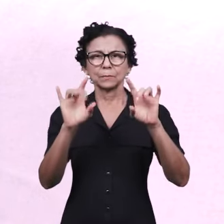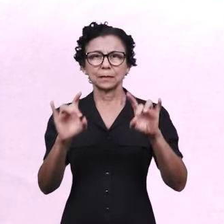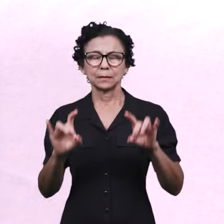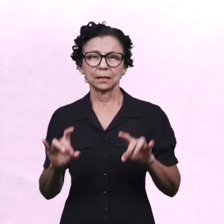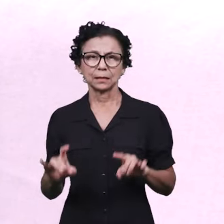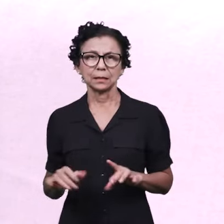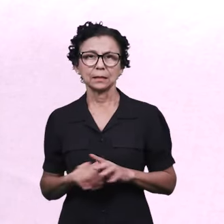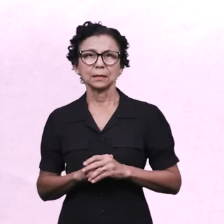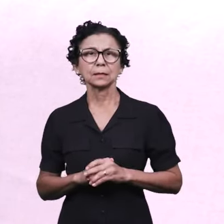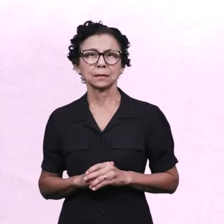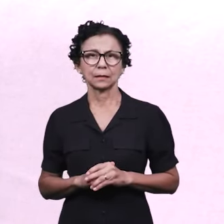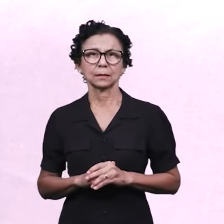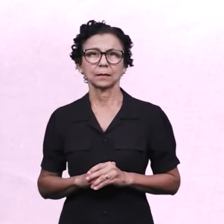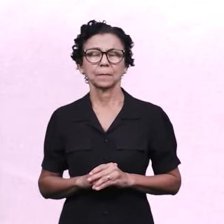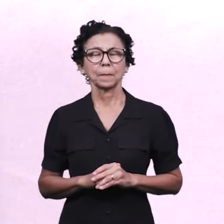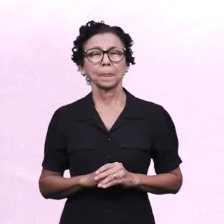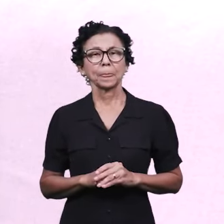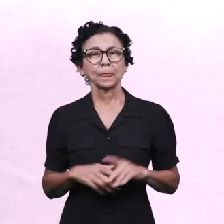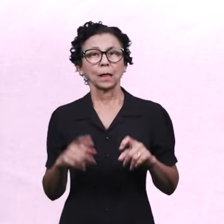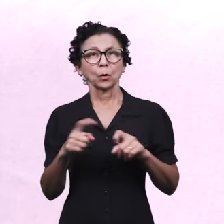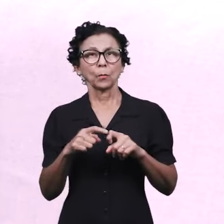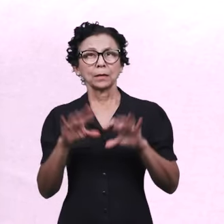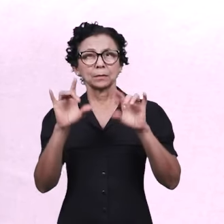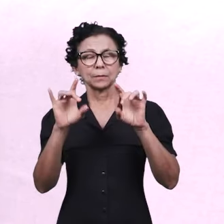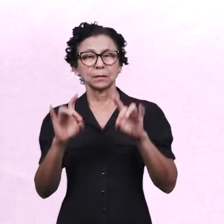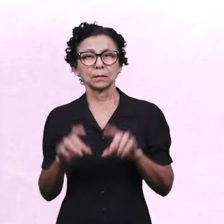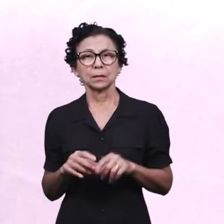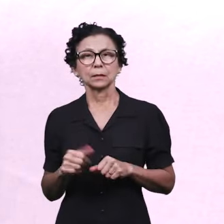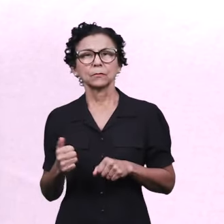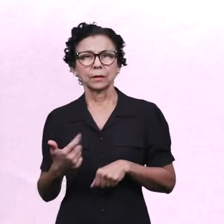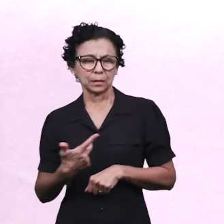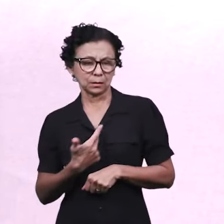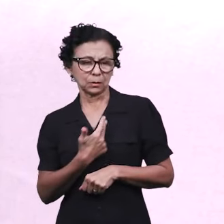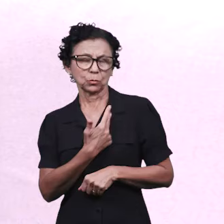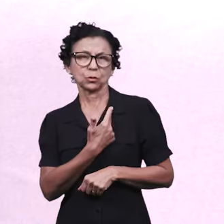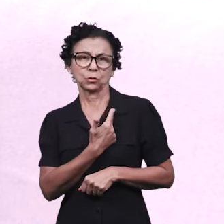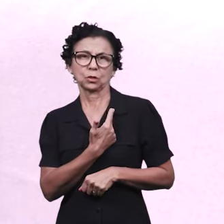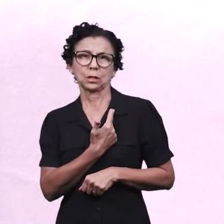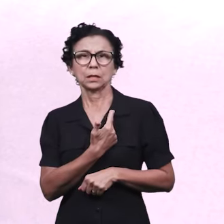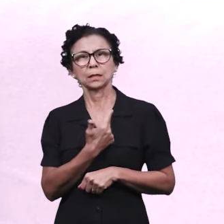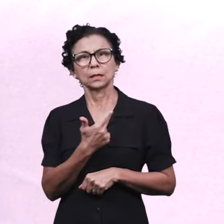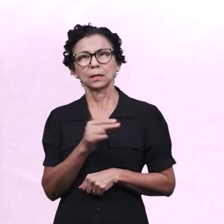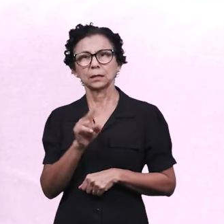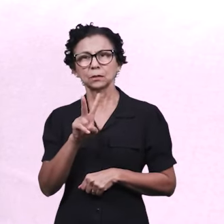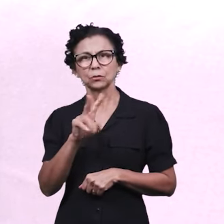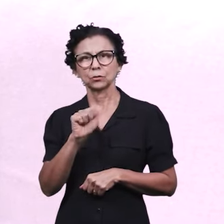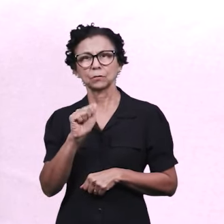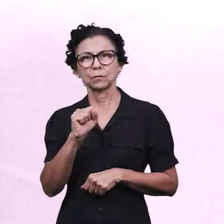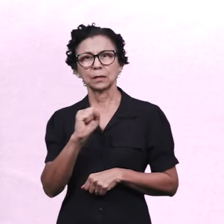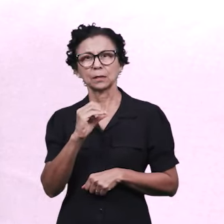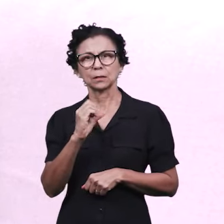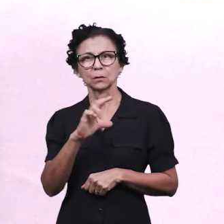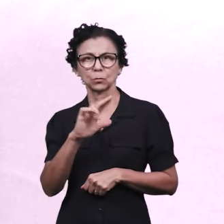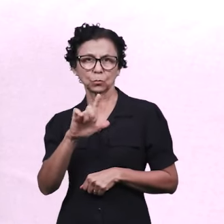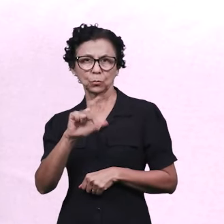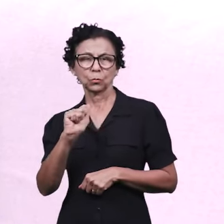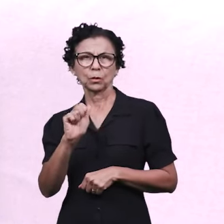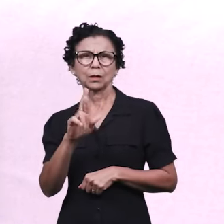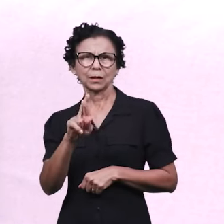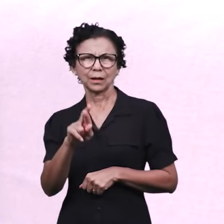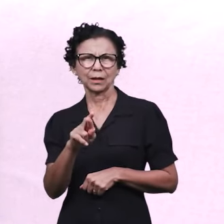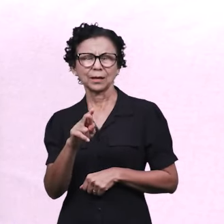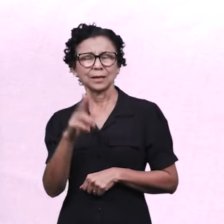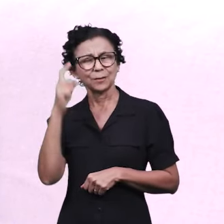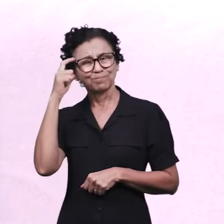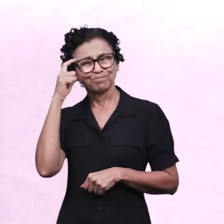médico indicado para fazer esse diagnóstico era um cirurgião vascular Eu por ser profissional da saúde né E já tinha essa